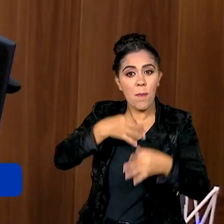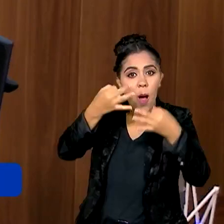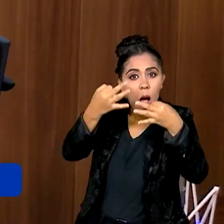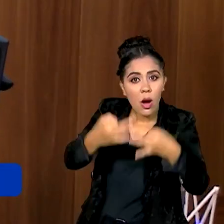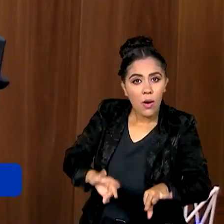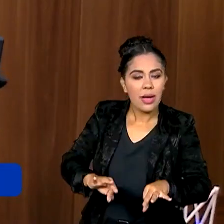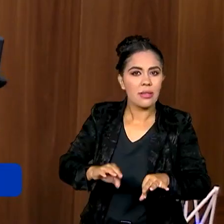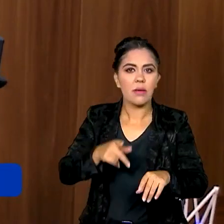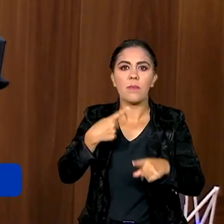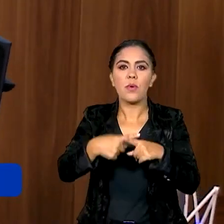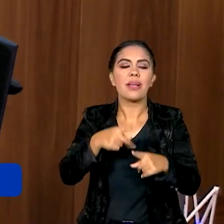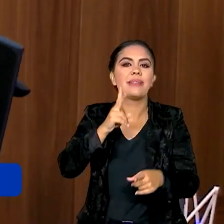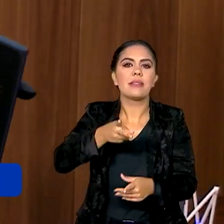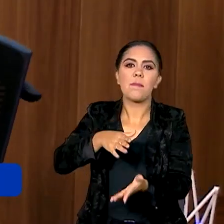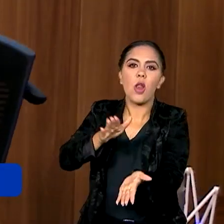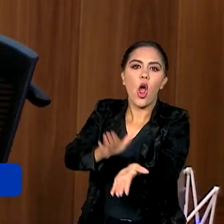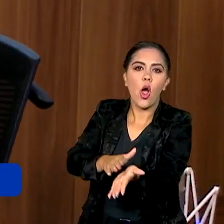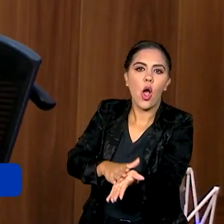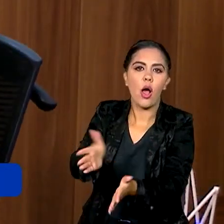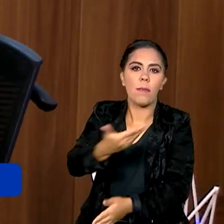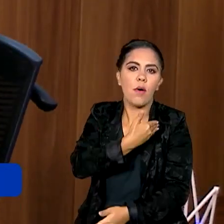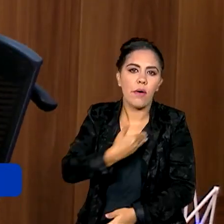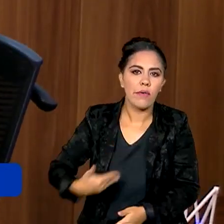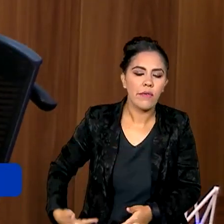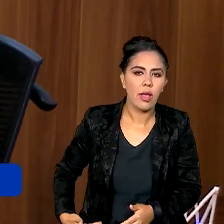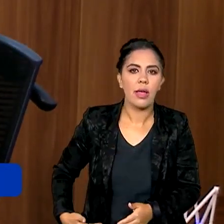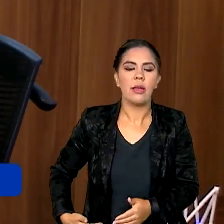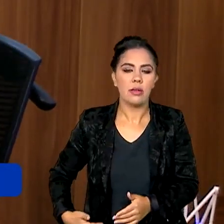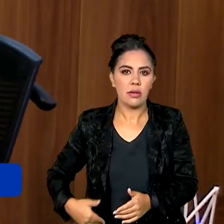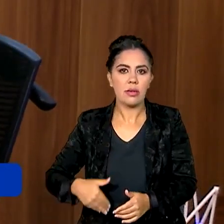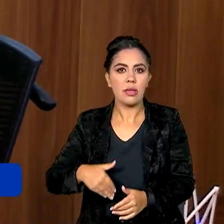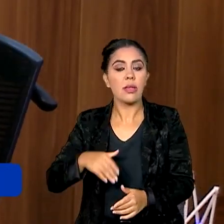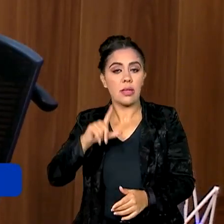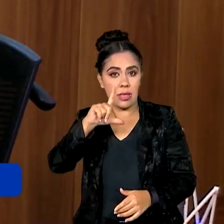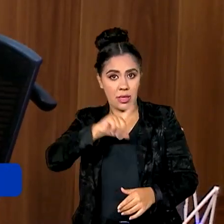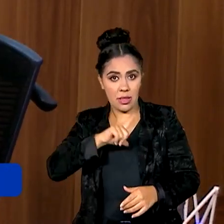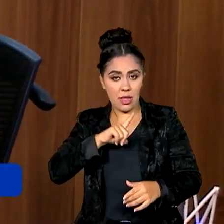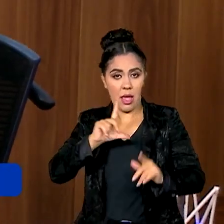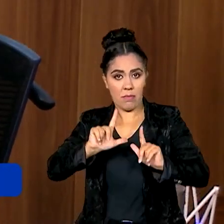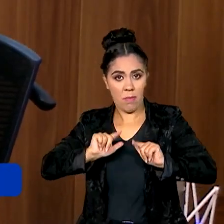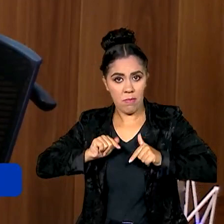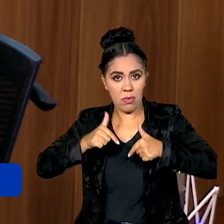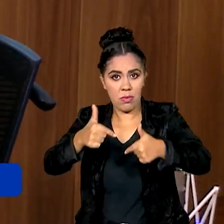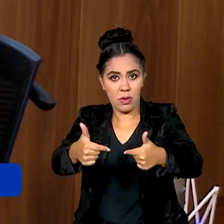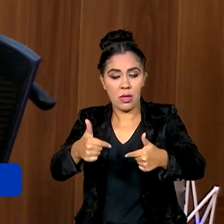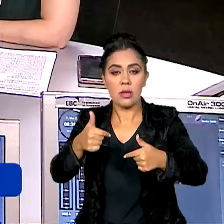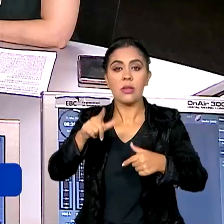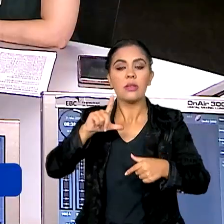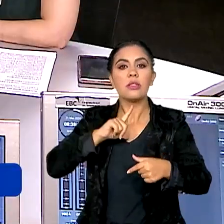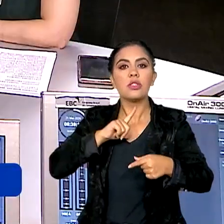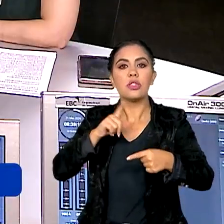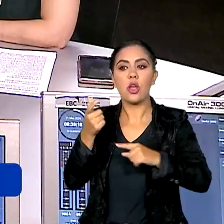sempre cobra do governo que tenha o exercício de duas palavras, Manuel: